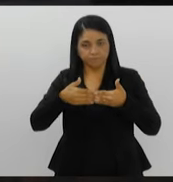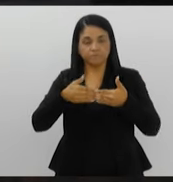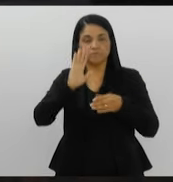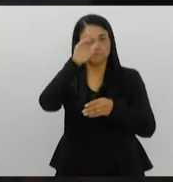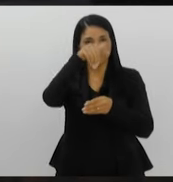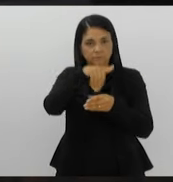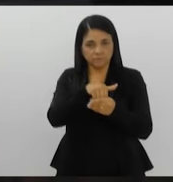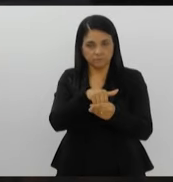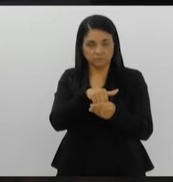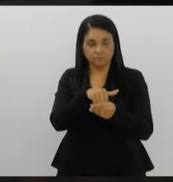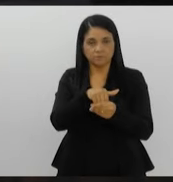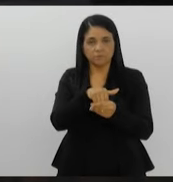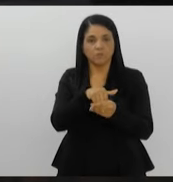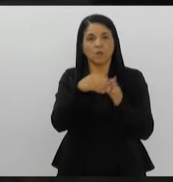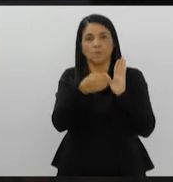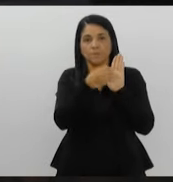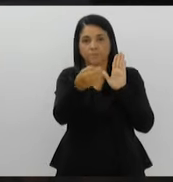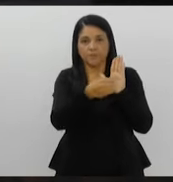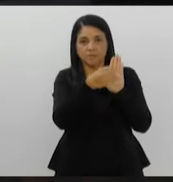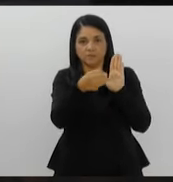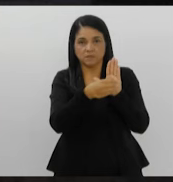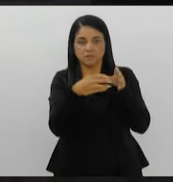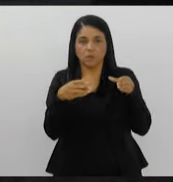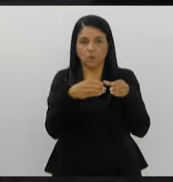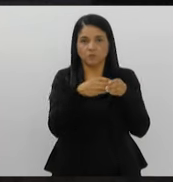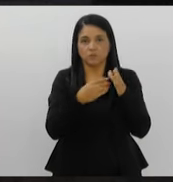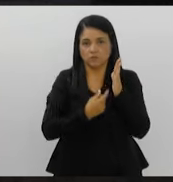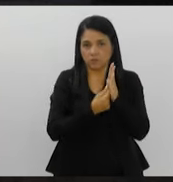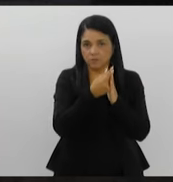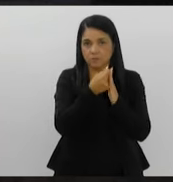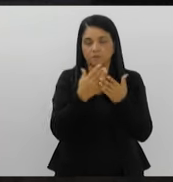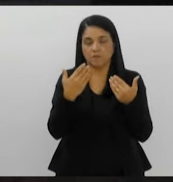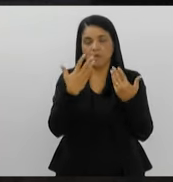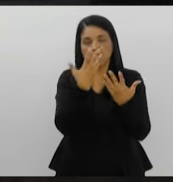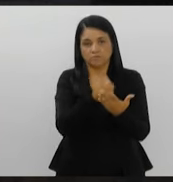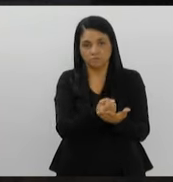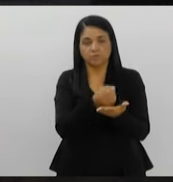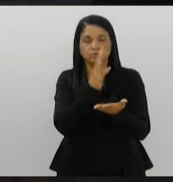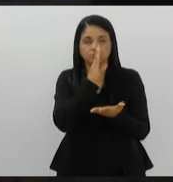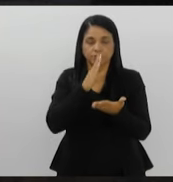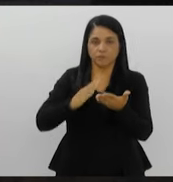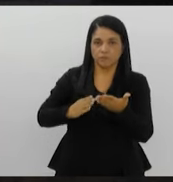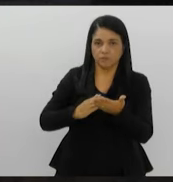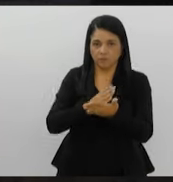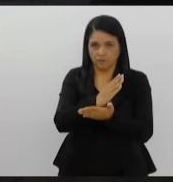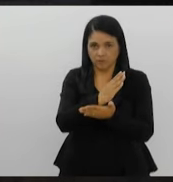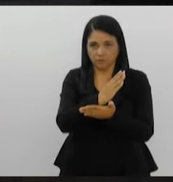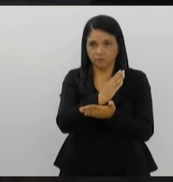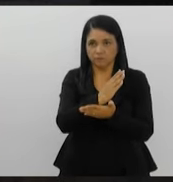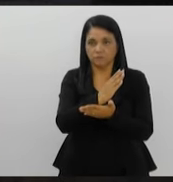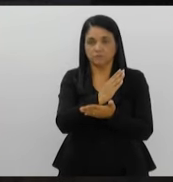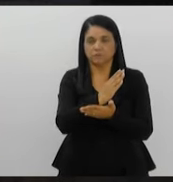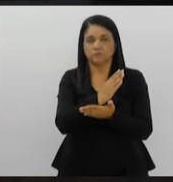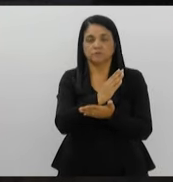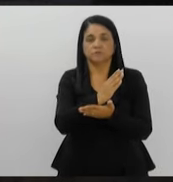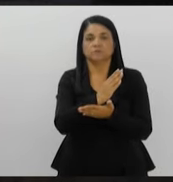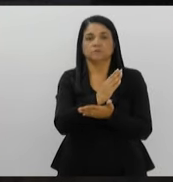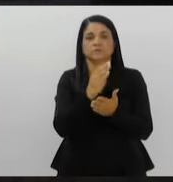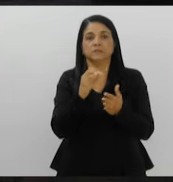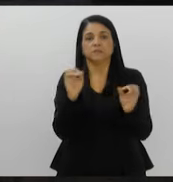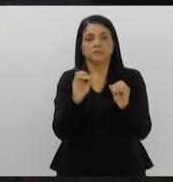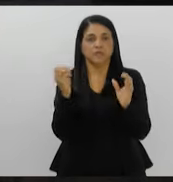Em votação, parecer da Comissão de Orçamento. Senhores que aprovam, permaneçam como estão. Aprovado sem os